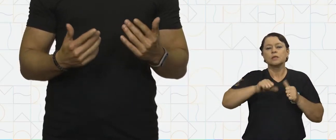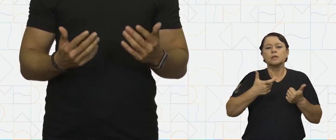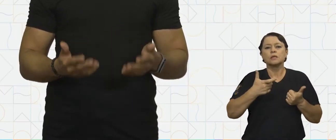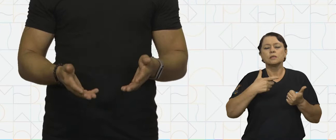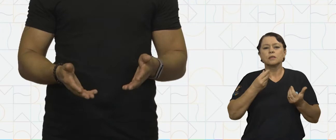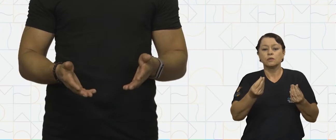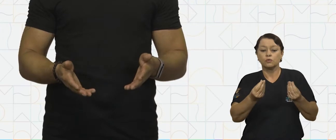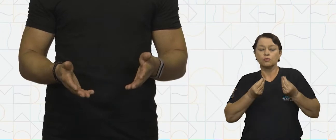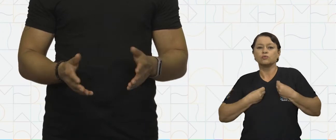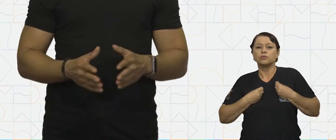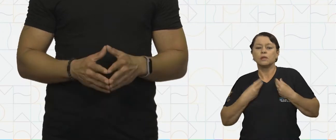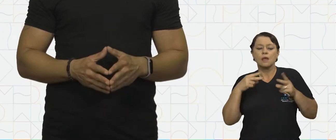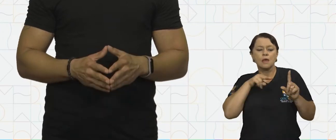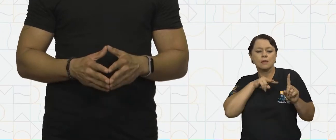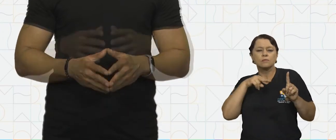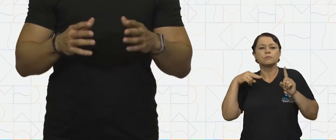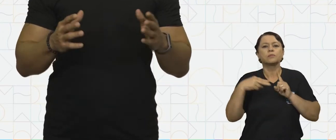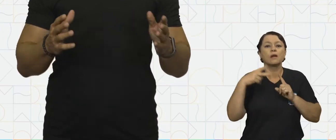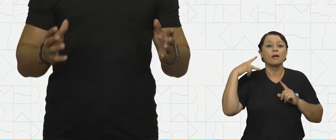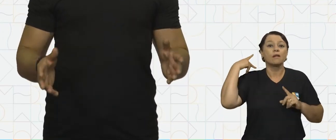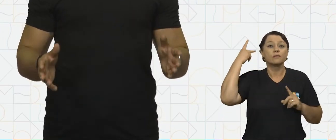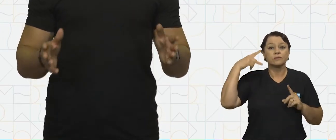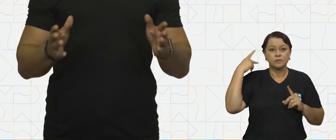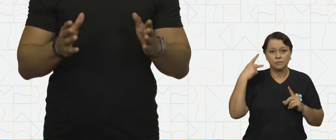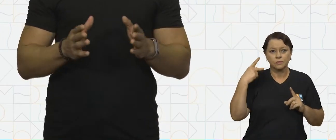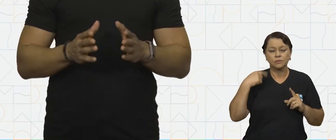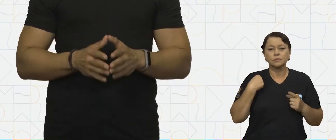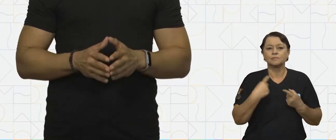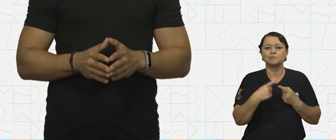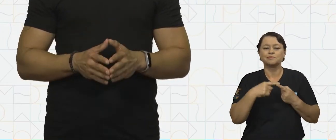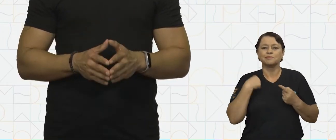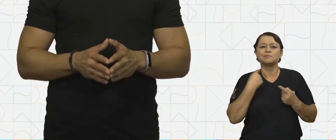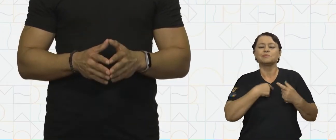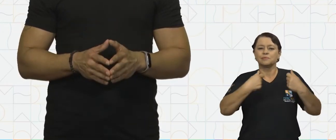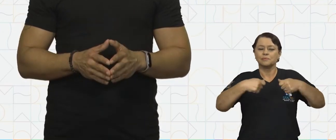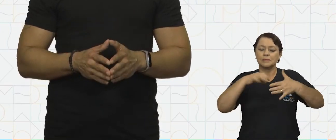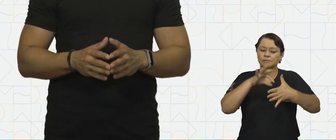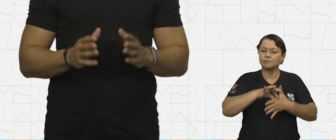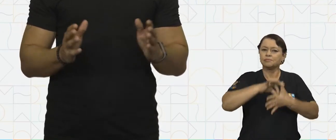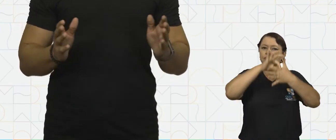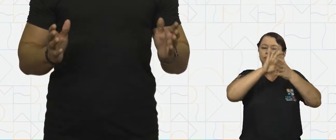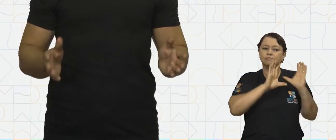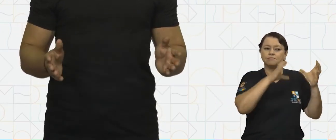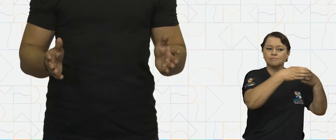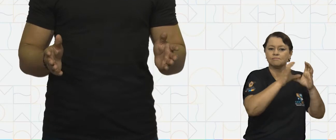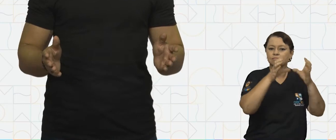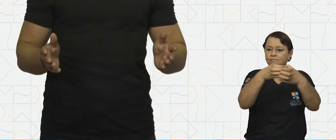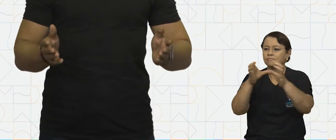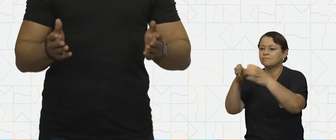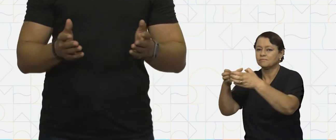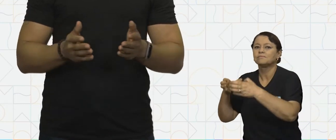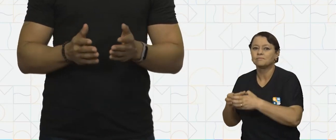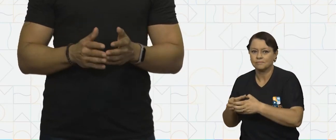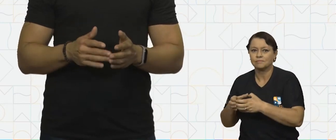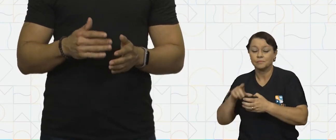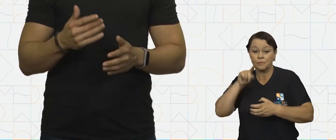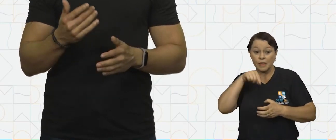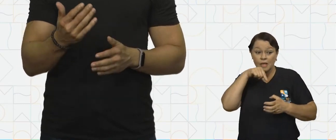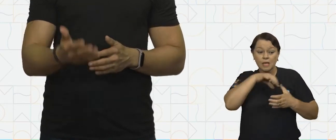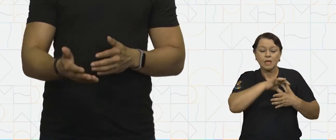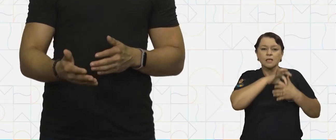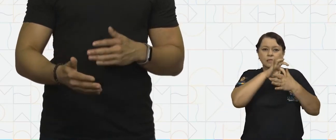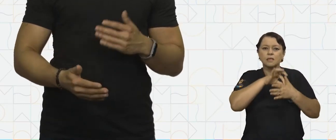formas de organização política, ou seja, precisava-se de lideranças nos grupos. Essas lideranças eram exercidas